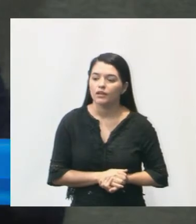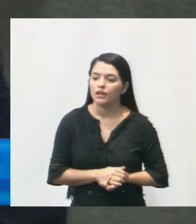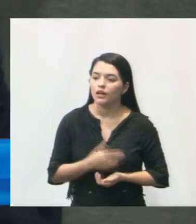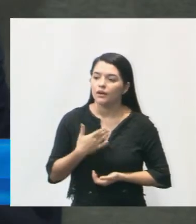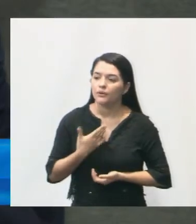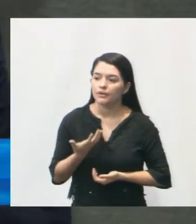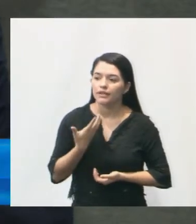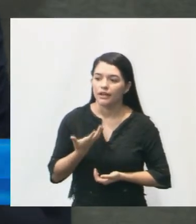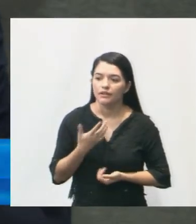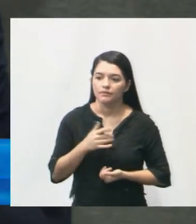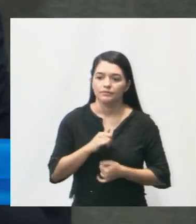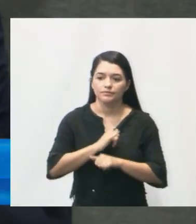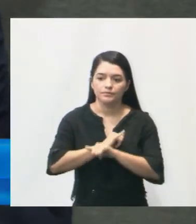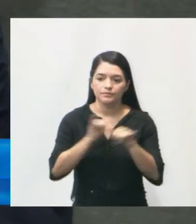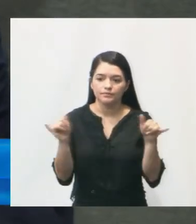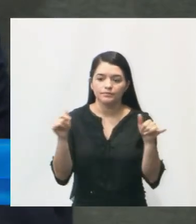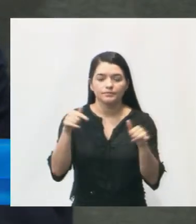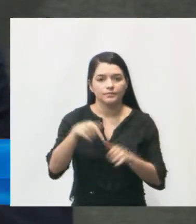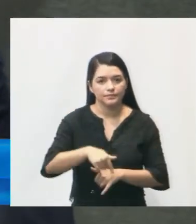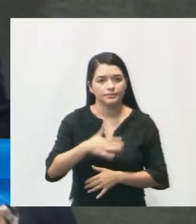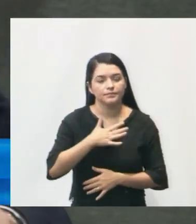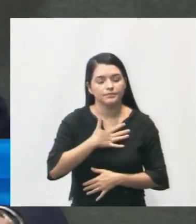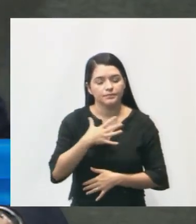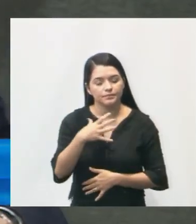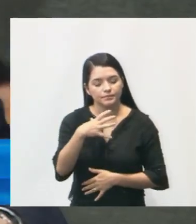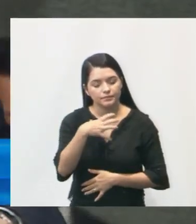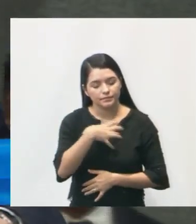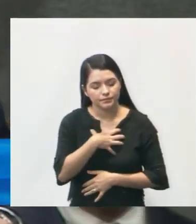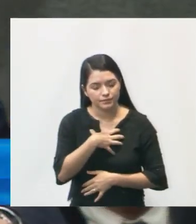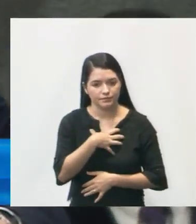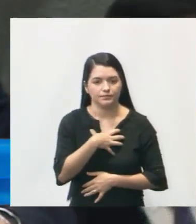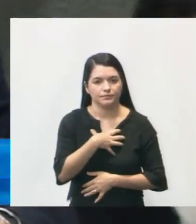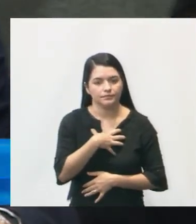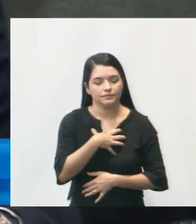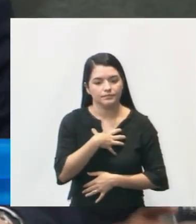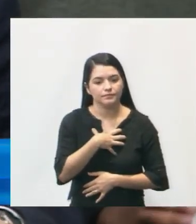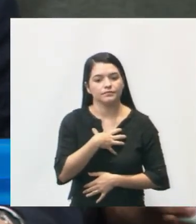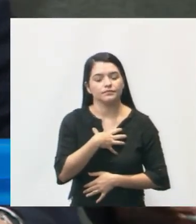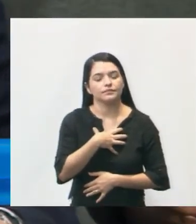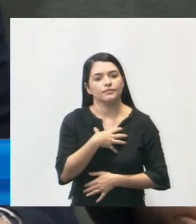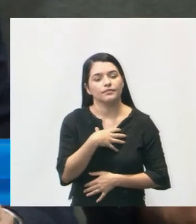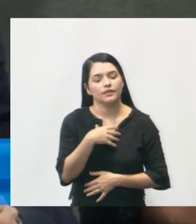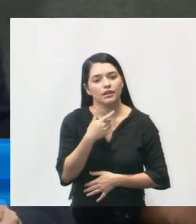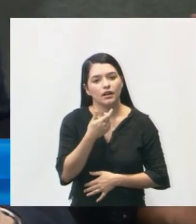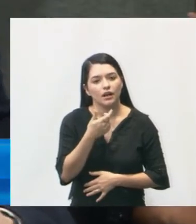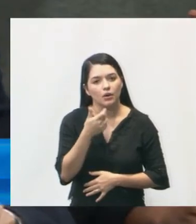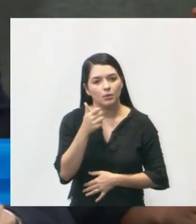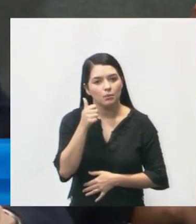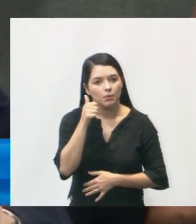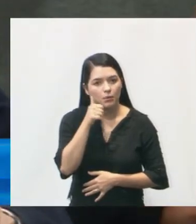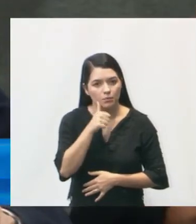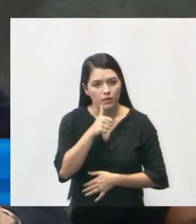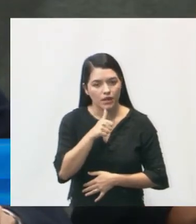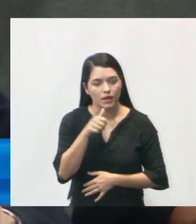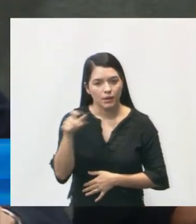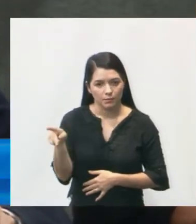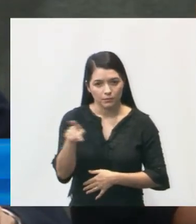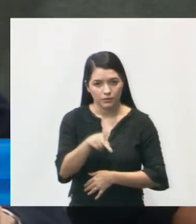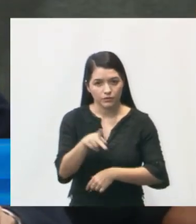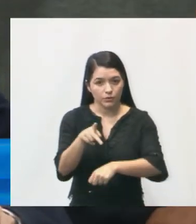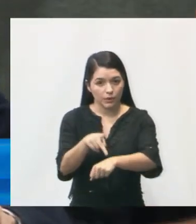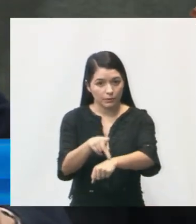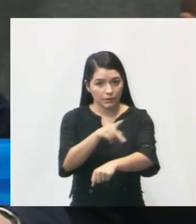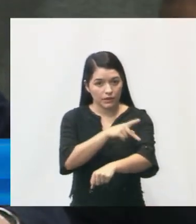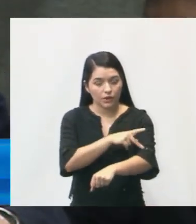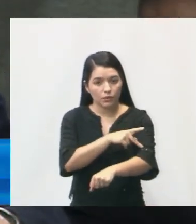aqui a minha solidariedade a uma professora, uma pedagoga da rede